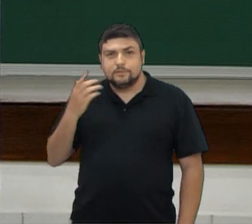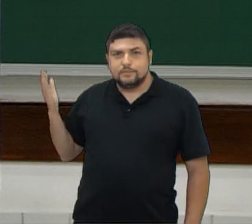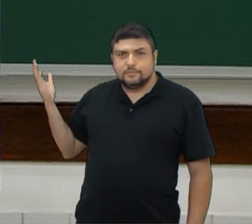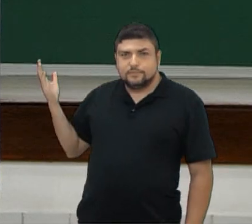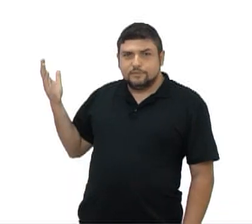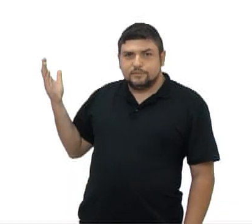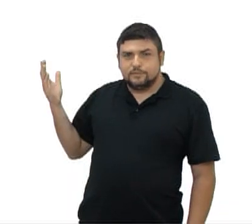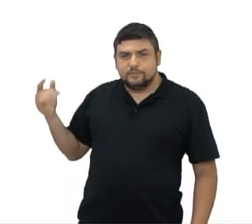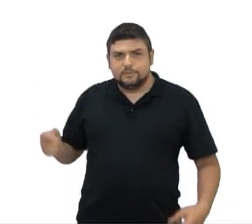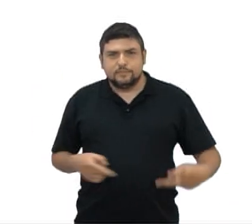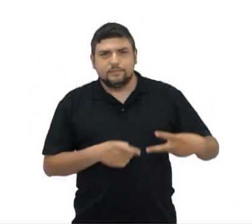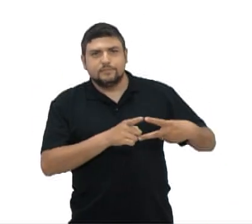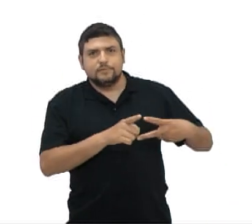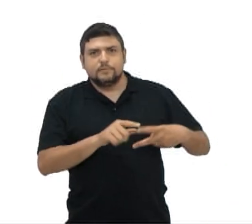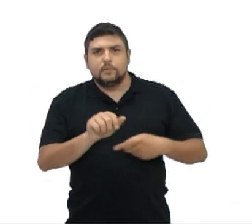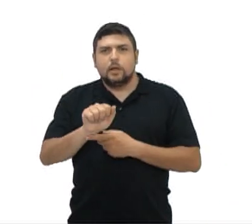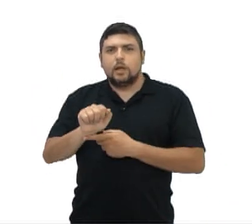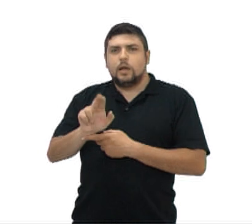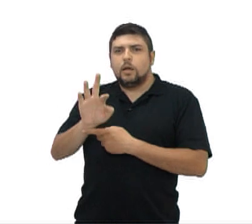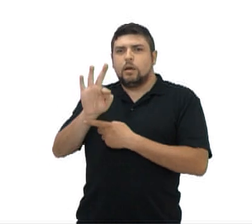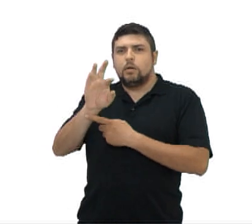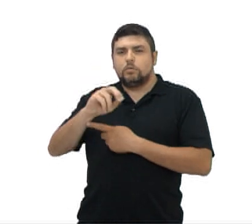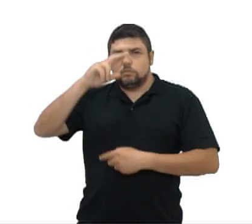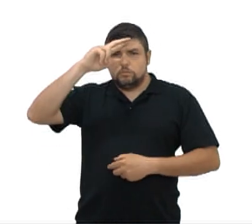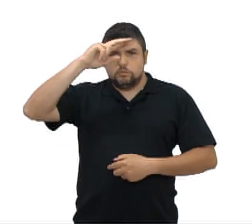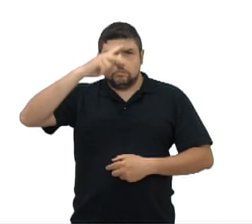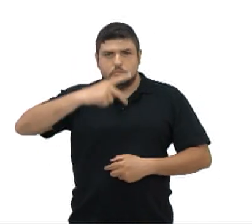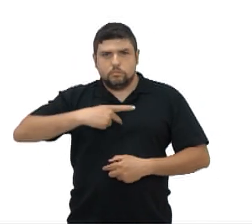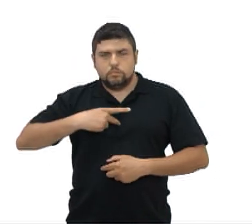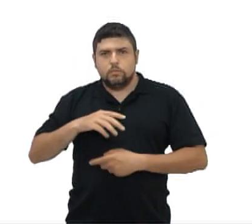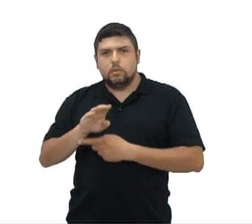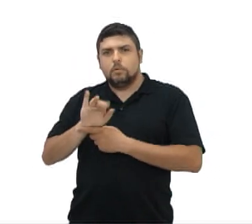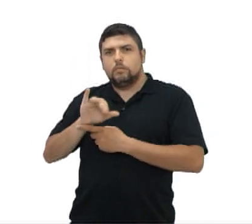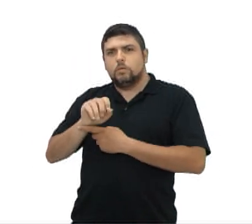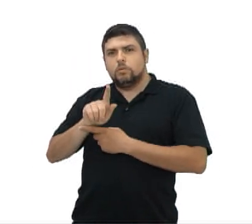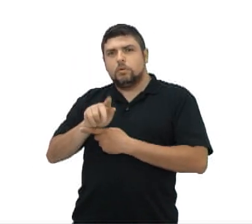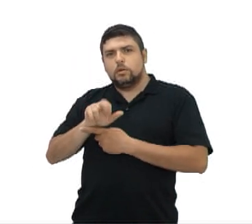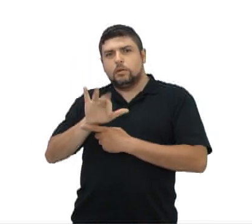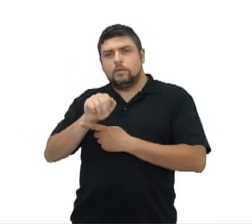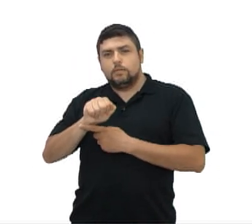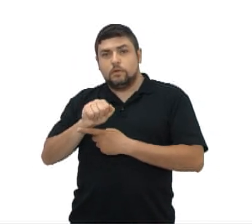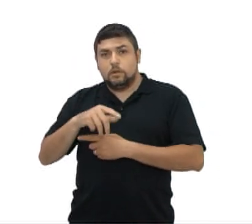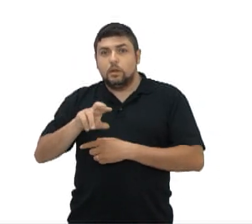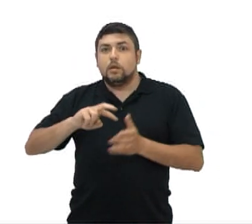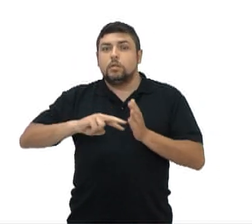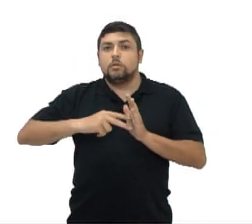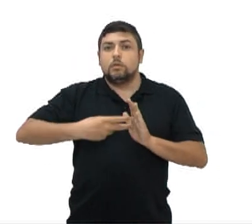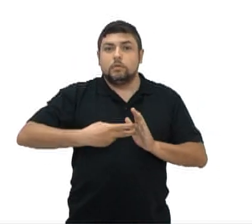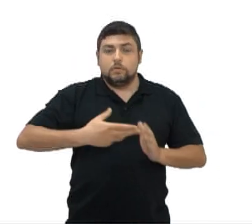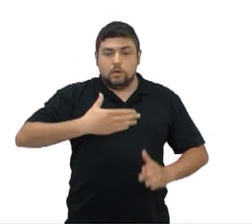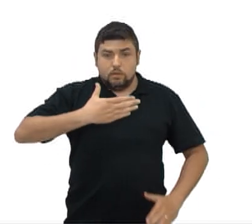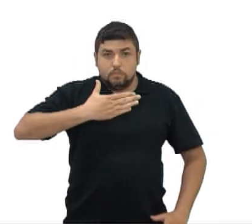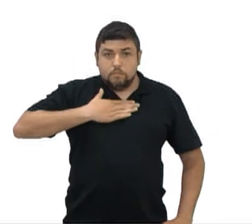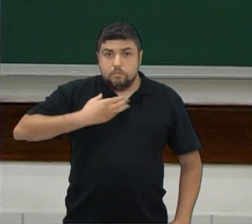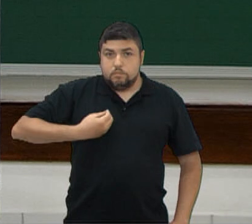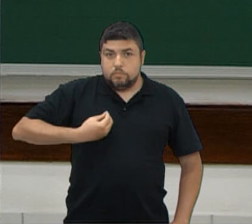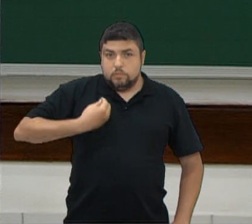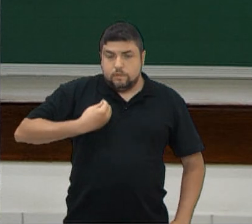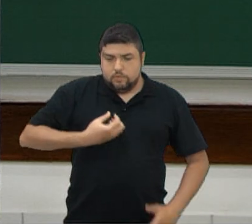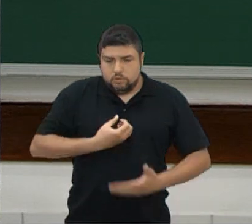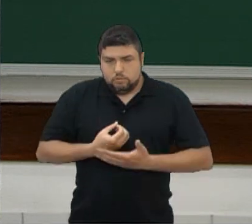marcou a primeira proposta, né, uma autobiografia, né, ou seja, a grafia da vida, né, de uma pessoa, né,